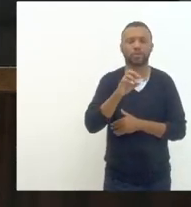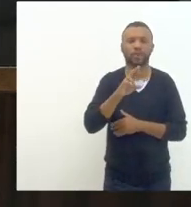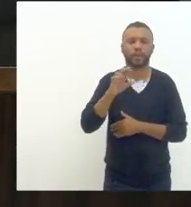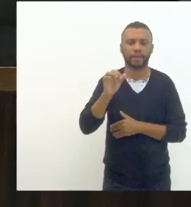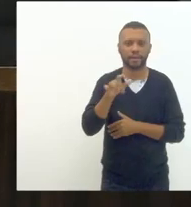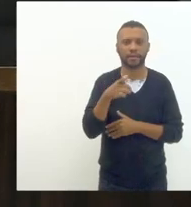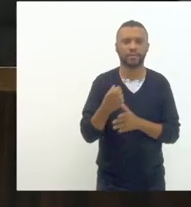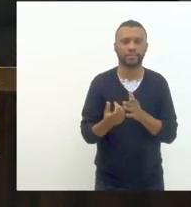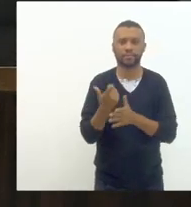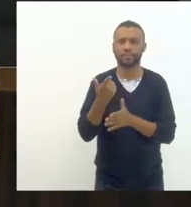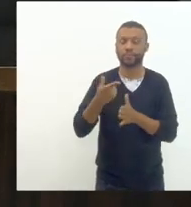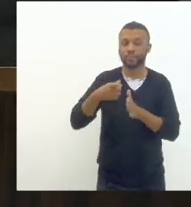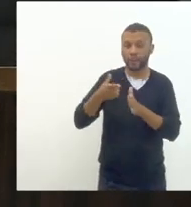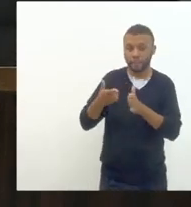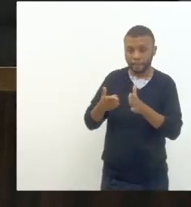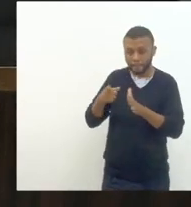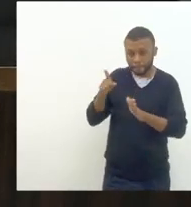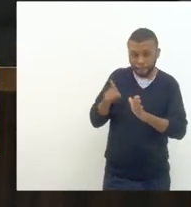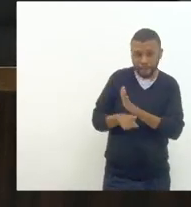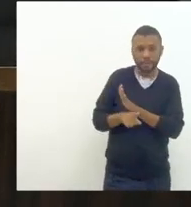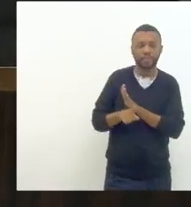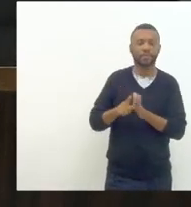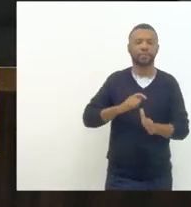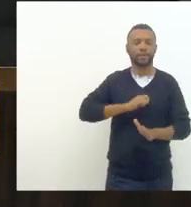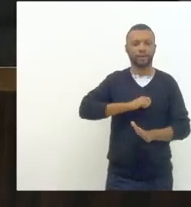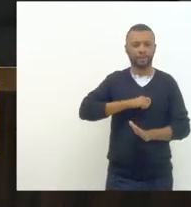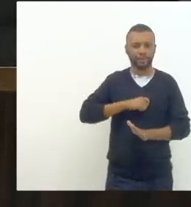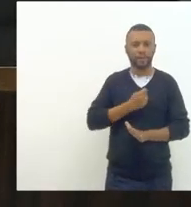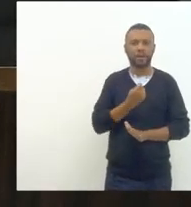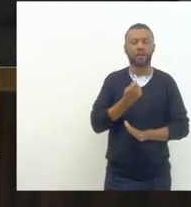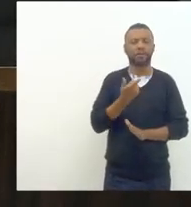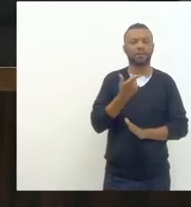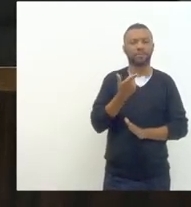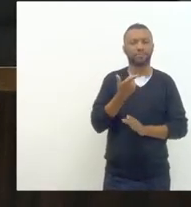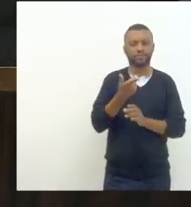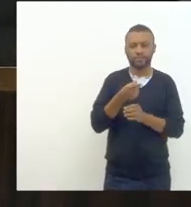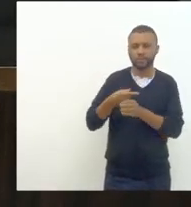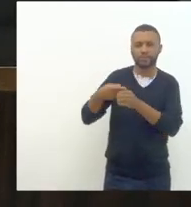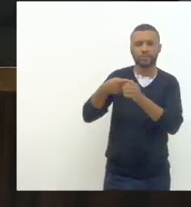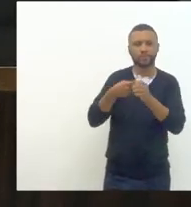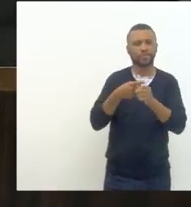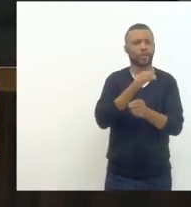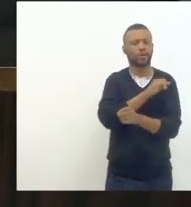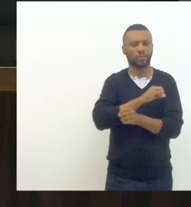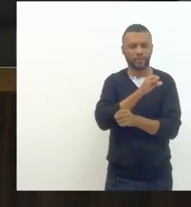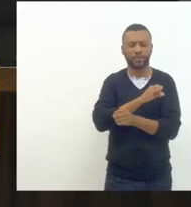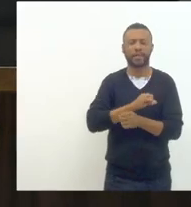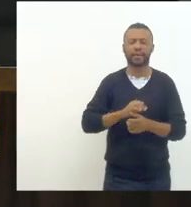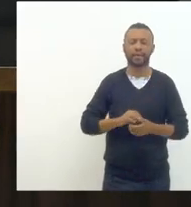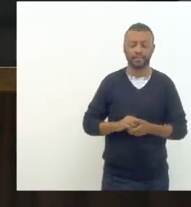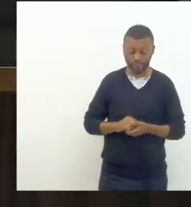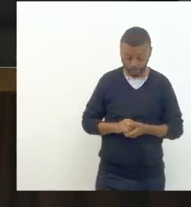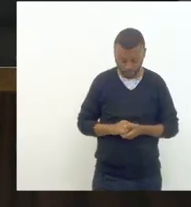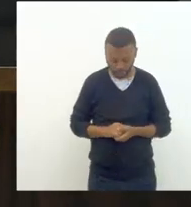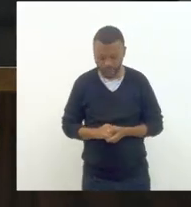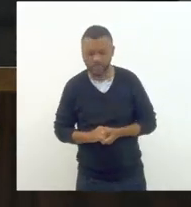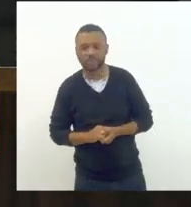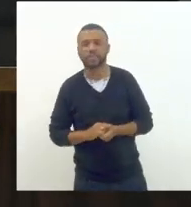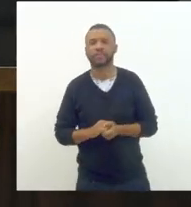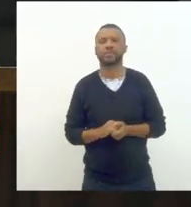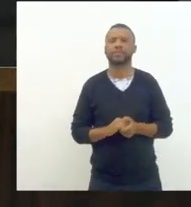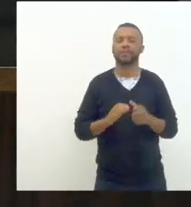institui benefício fiscal à cidade fluminense da outras disposições. Pareceres da Comissão de Constituição e